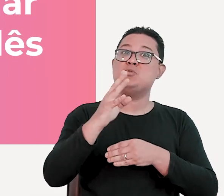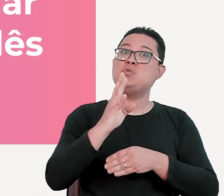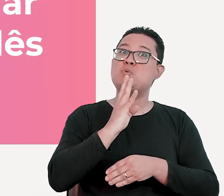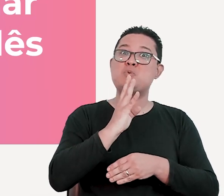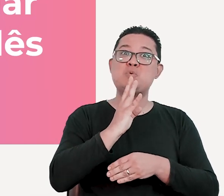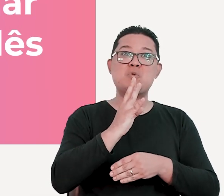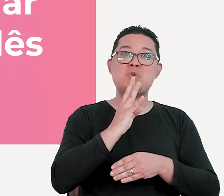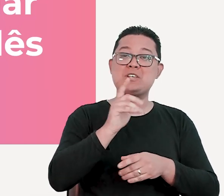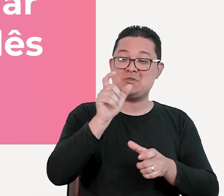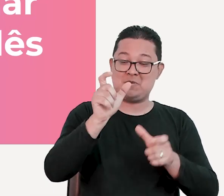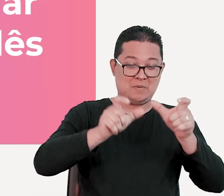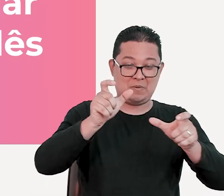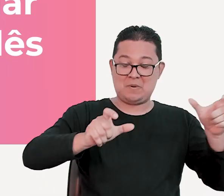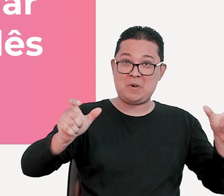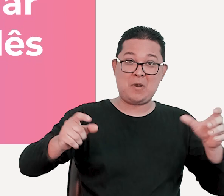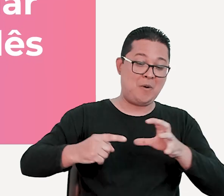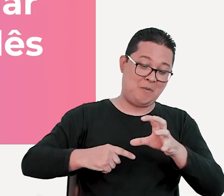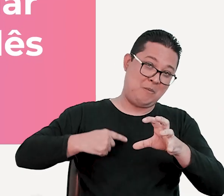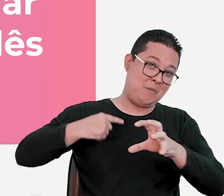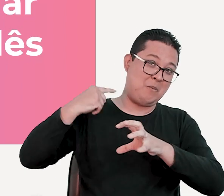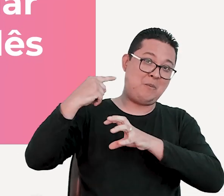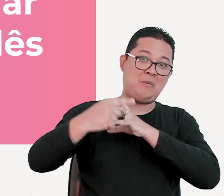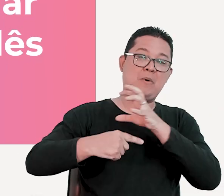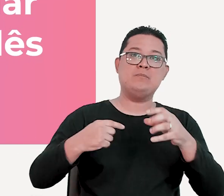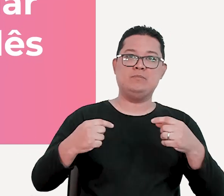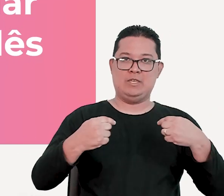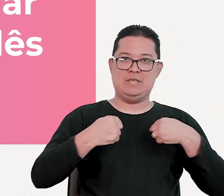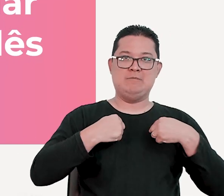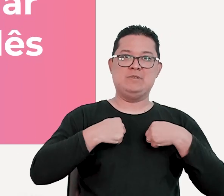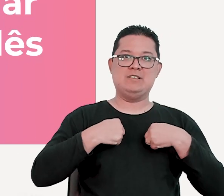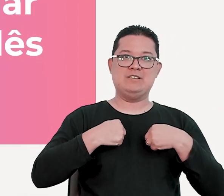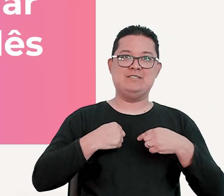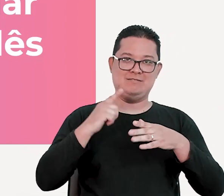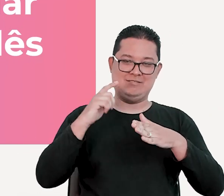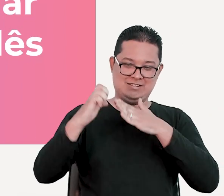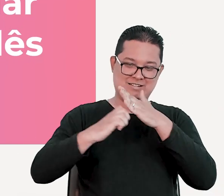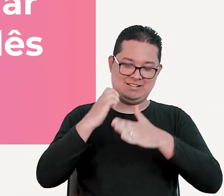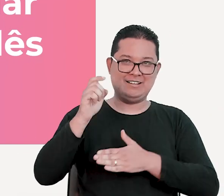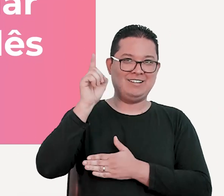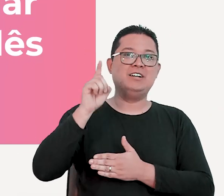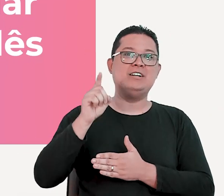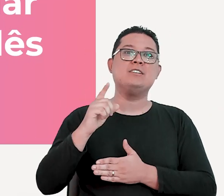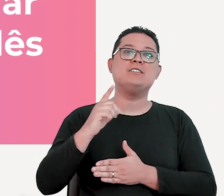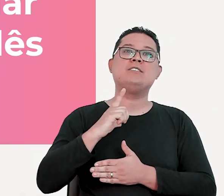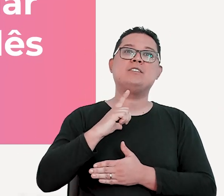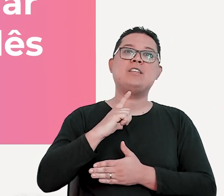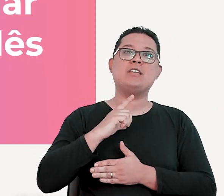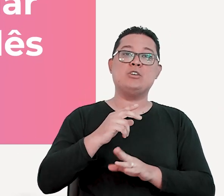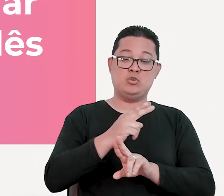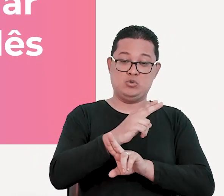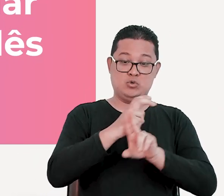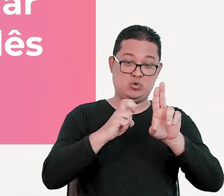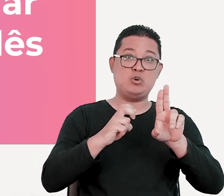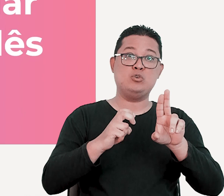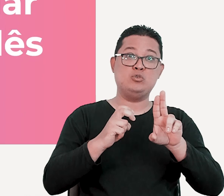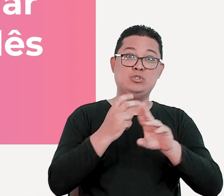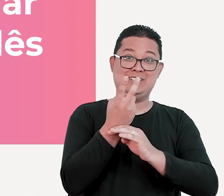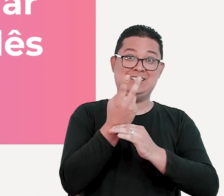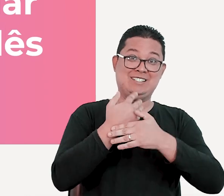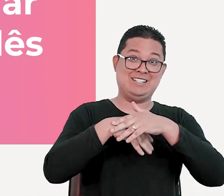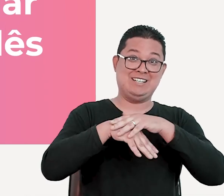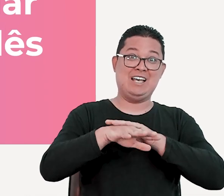no total de, eu acho que a gente está em 98 UXers lá. Desses 98 designers, tá?